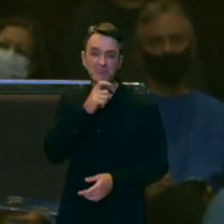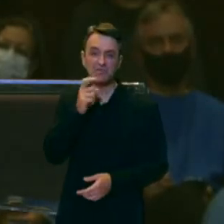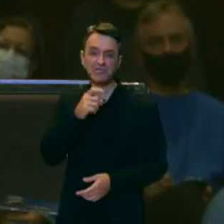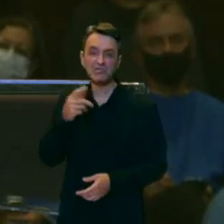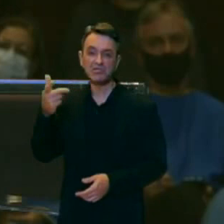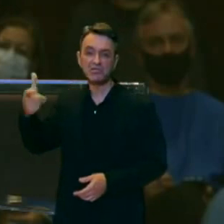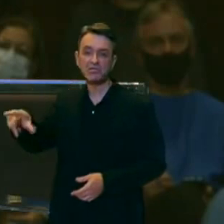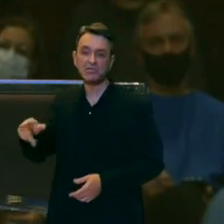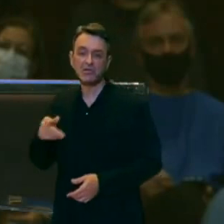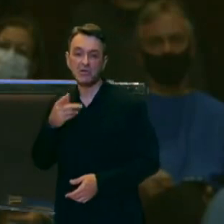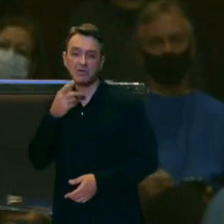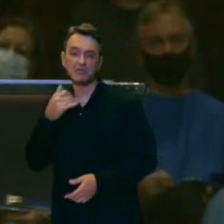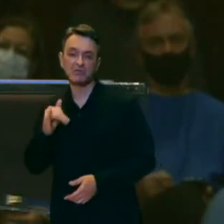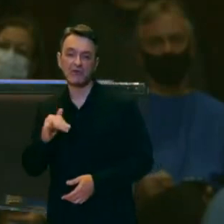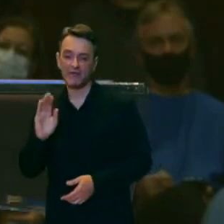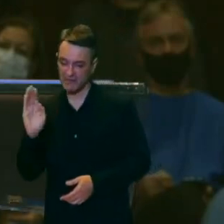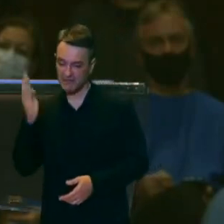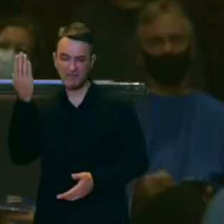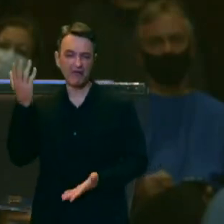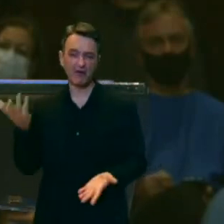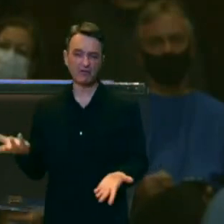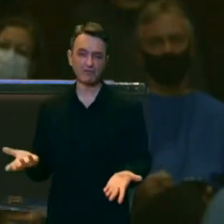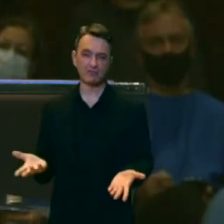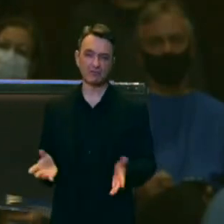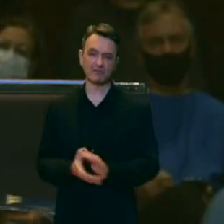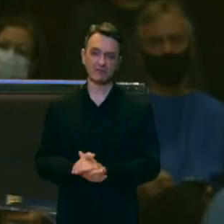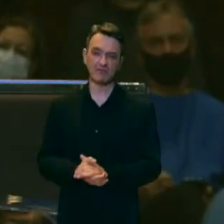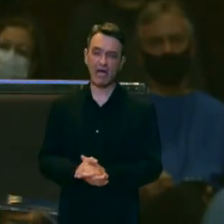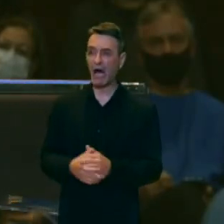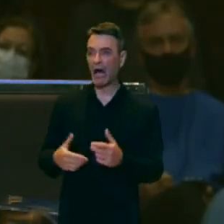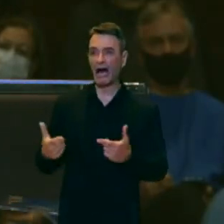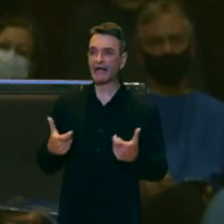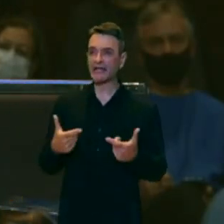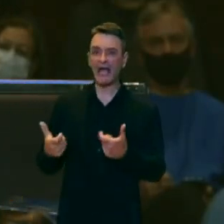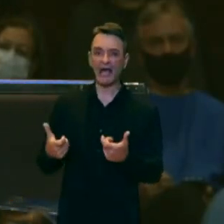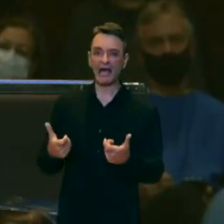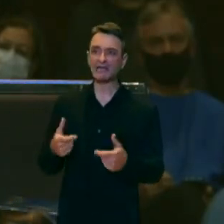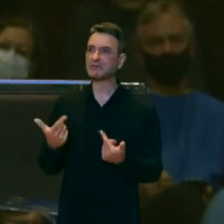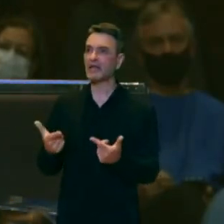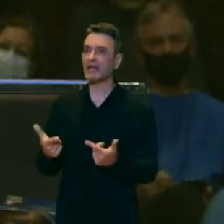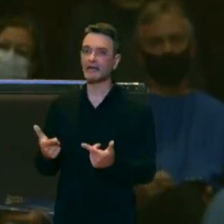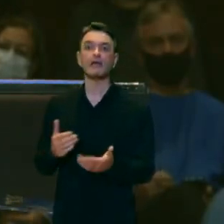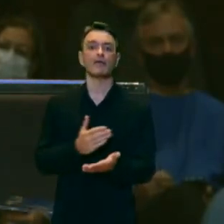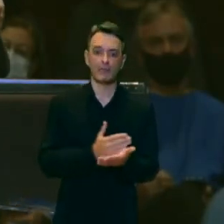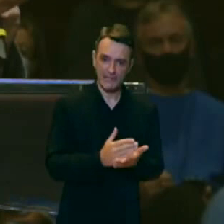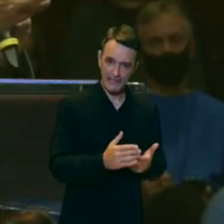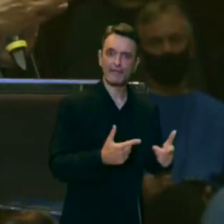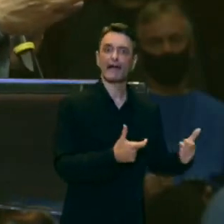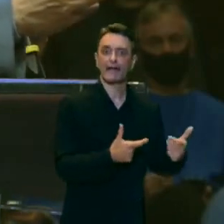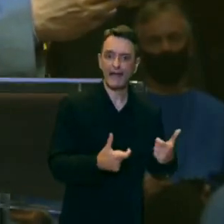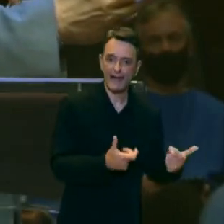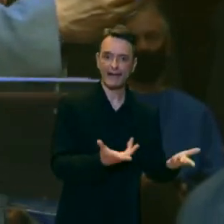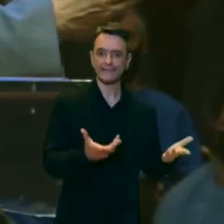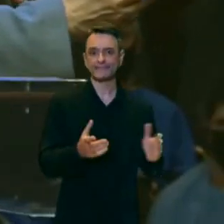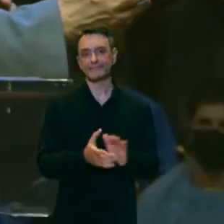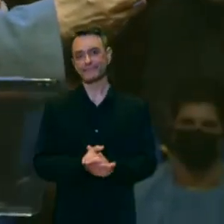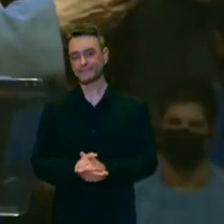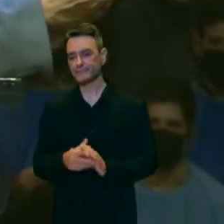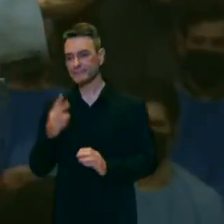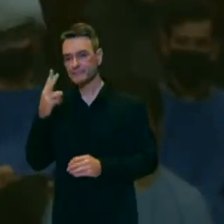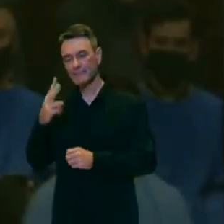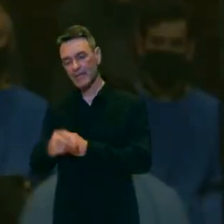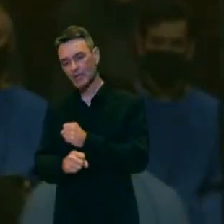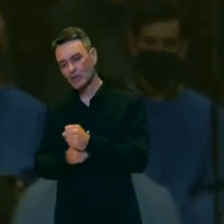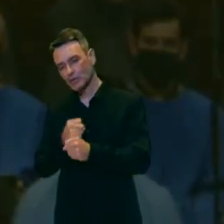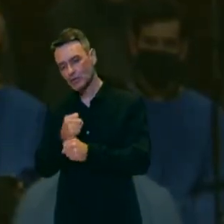sendo pregadas. Eles diziam: olha, não vai ter guerra. Começou a guerra. Em 2 anos,